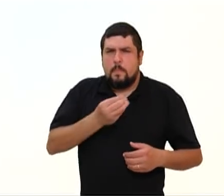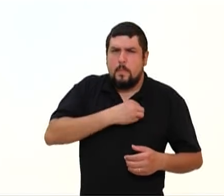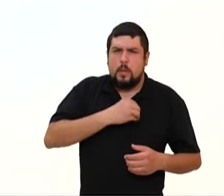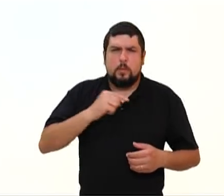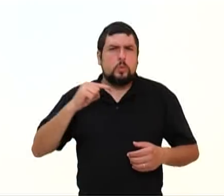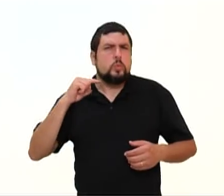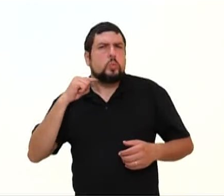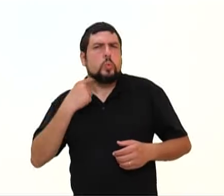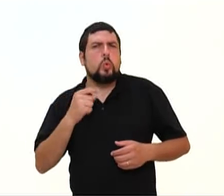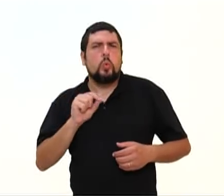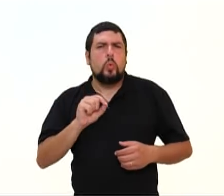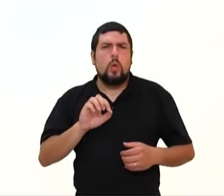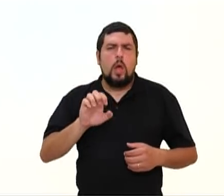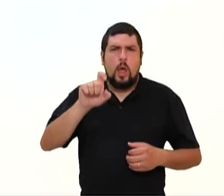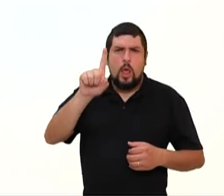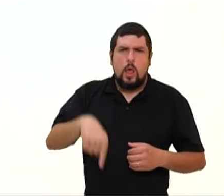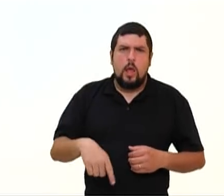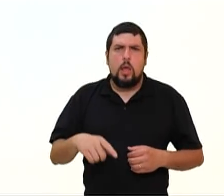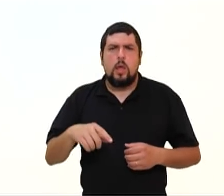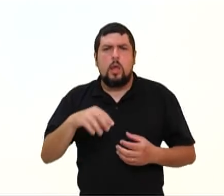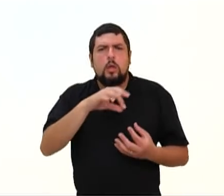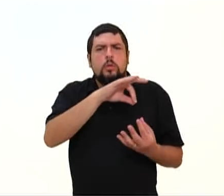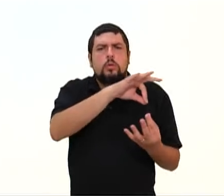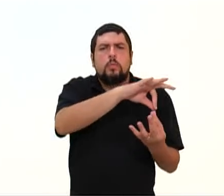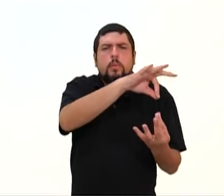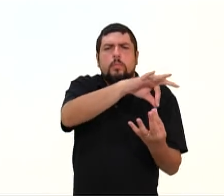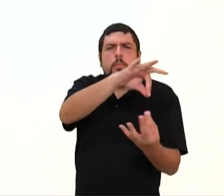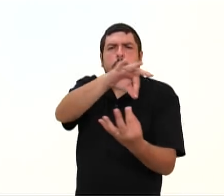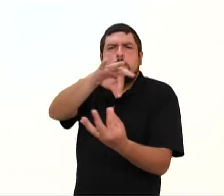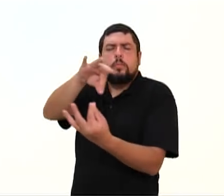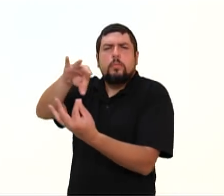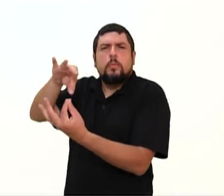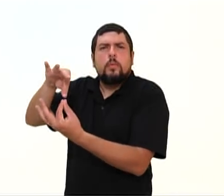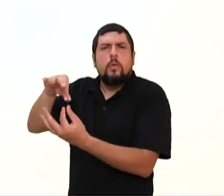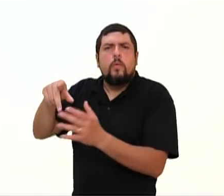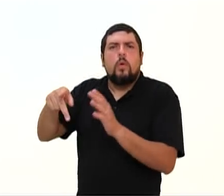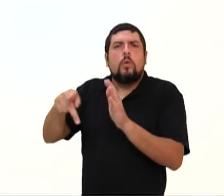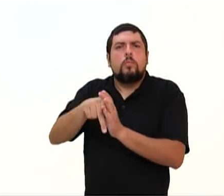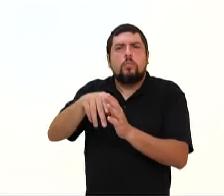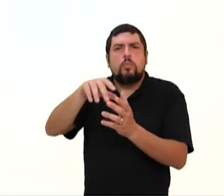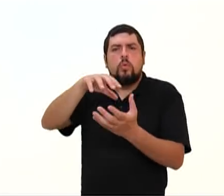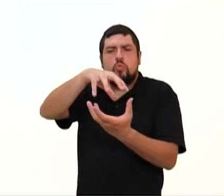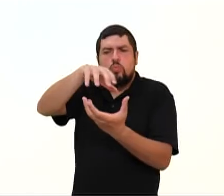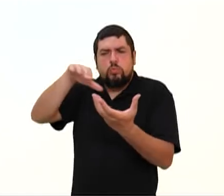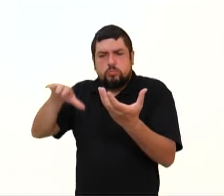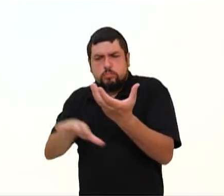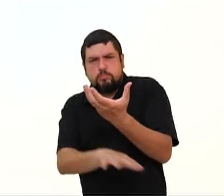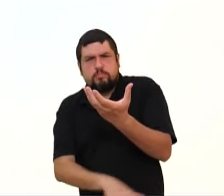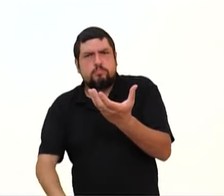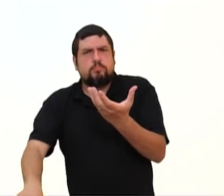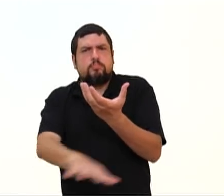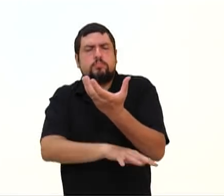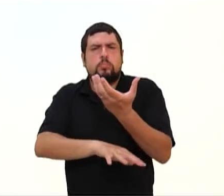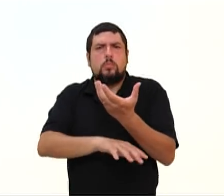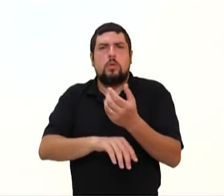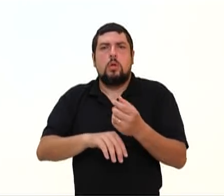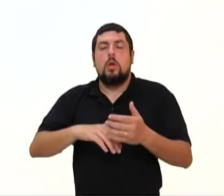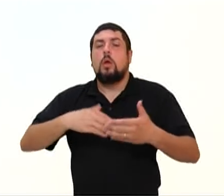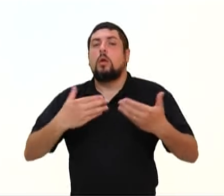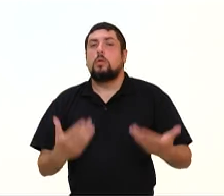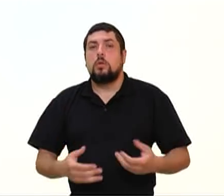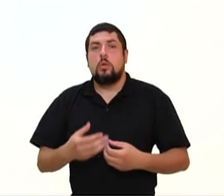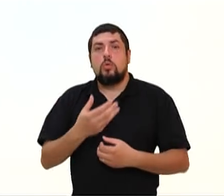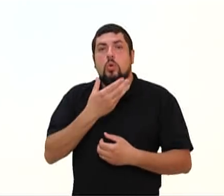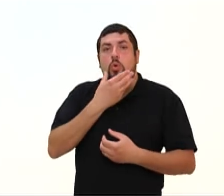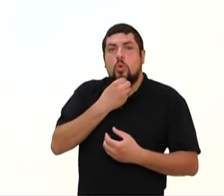influência maligna dos espíritos habitantes do mundo inferior. Por isso, o homem recebe dos espíritos